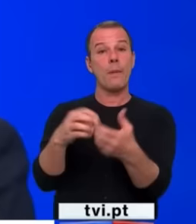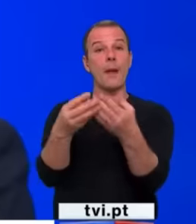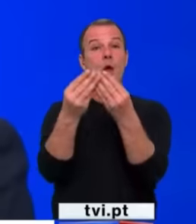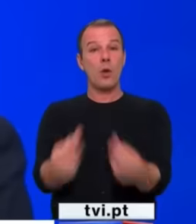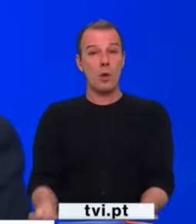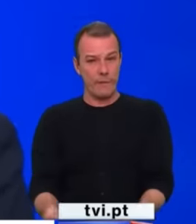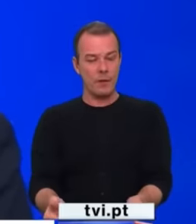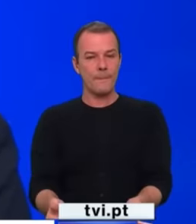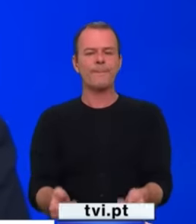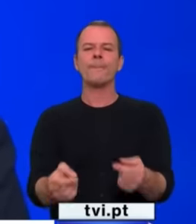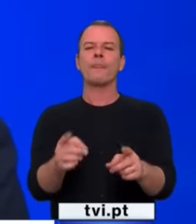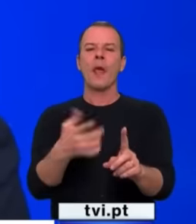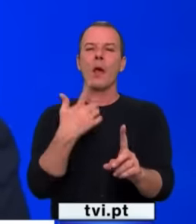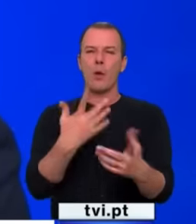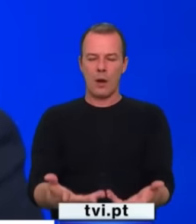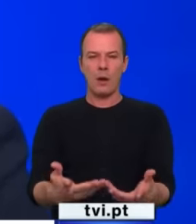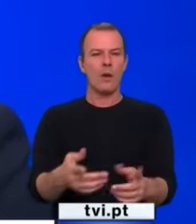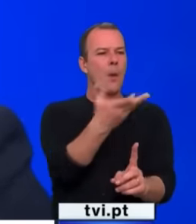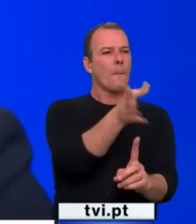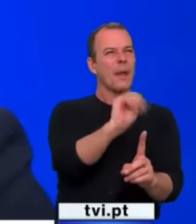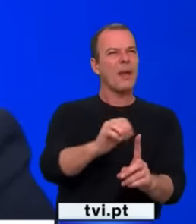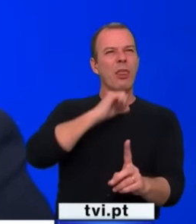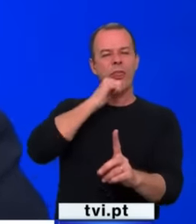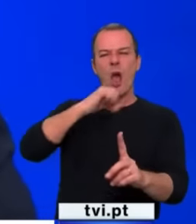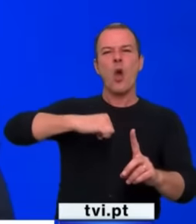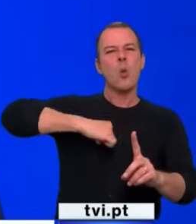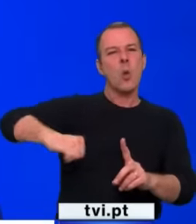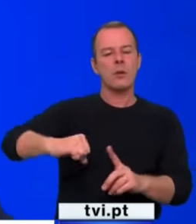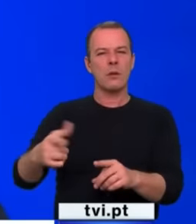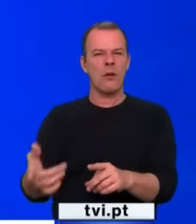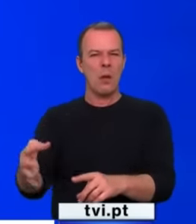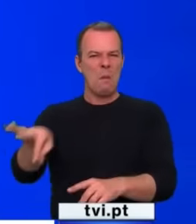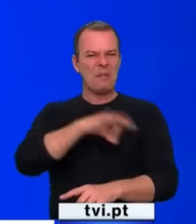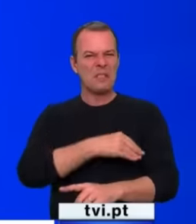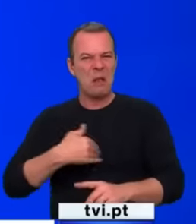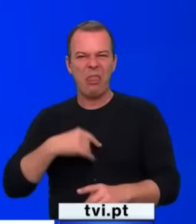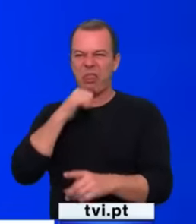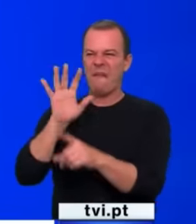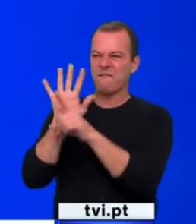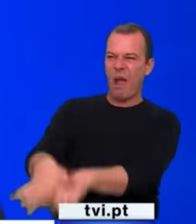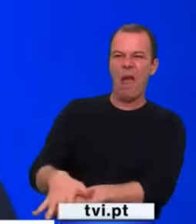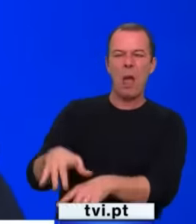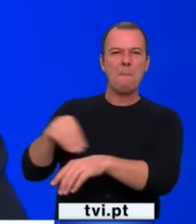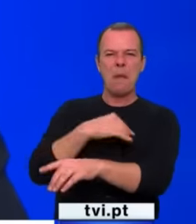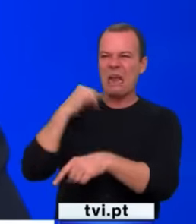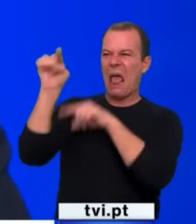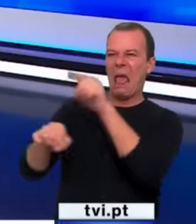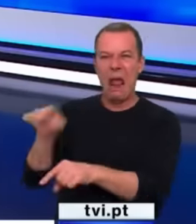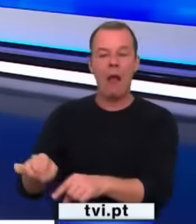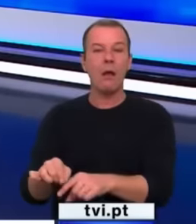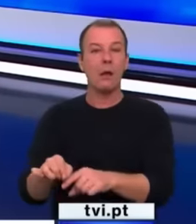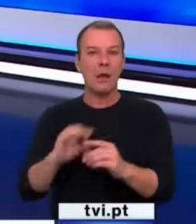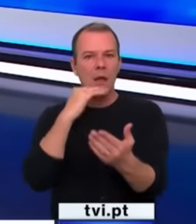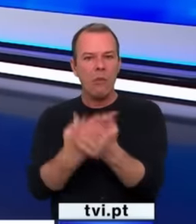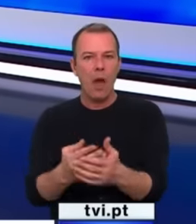pode ser feito? É este ataque permanente que o PS tem feito aos profissionais de saúde, espezinhando-os, humilhando-os, sobretudo os médicos, e que acaba com